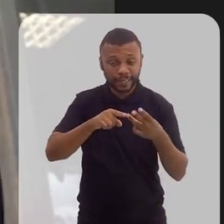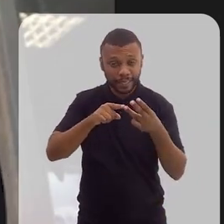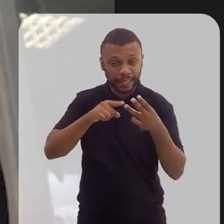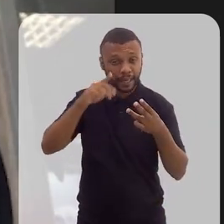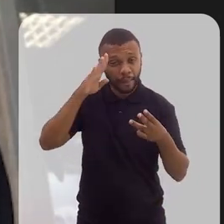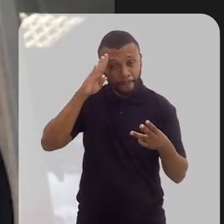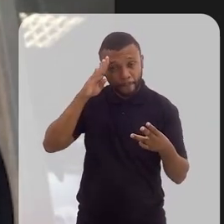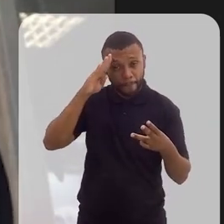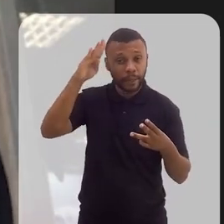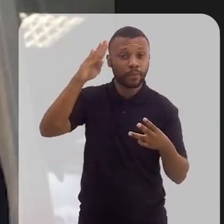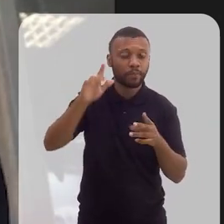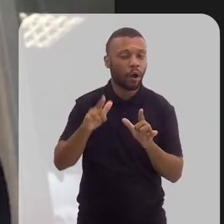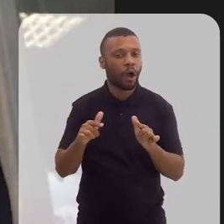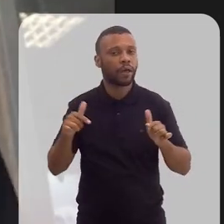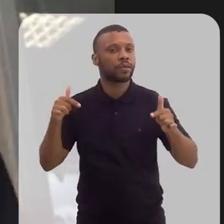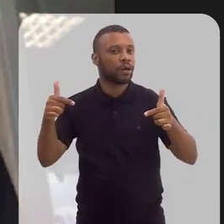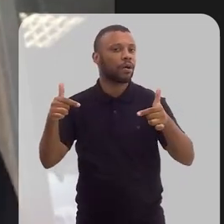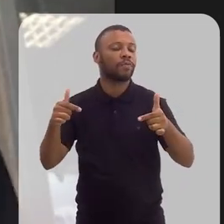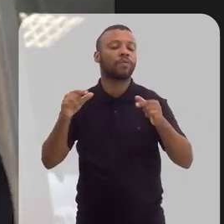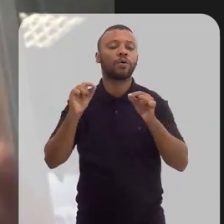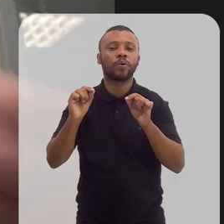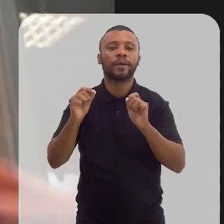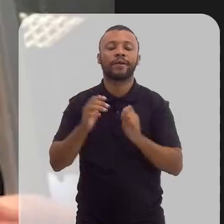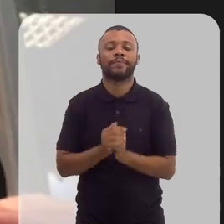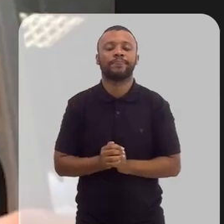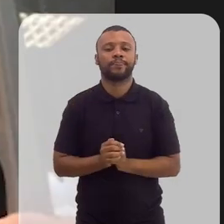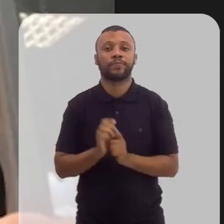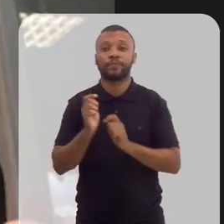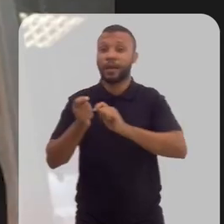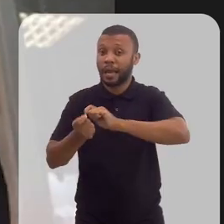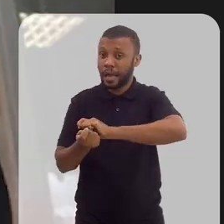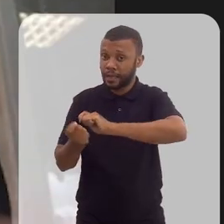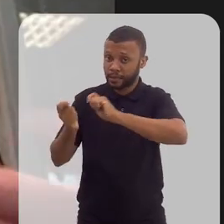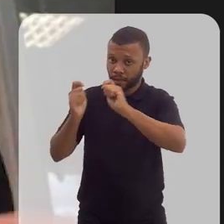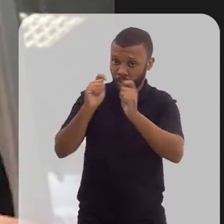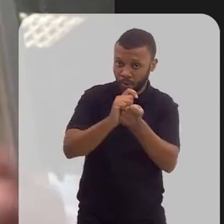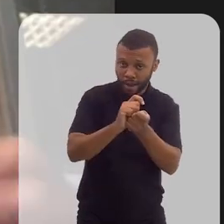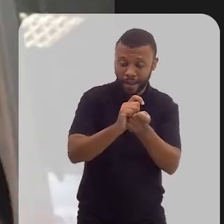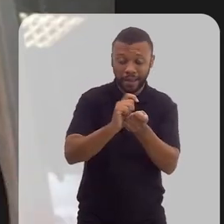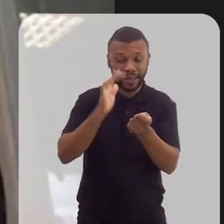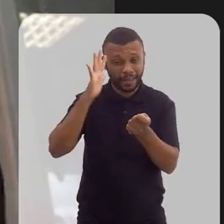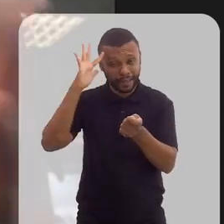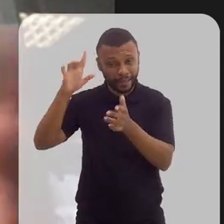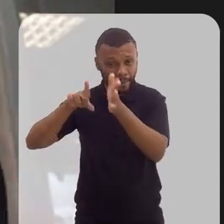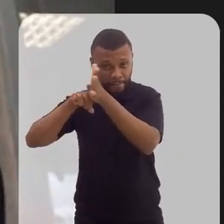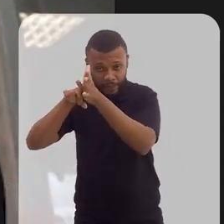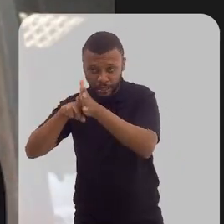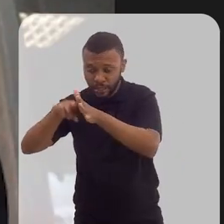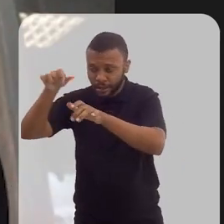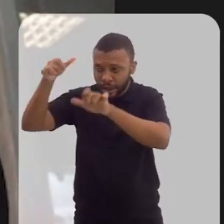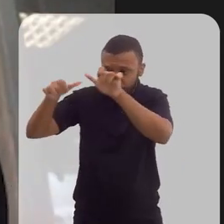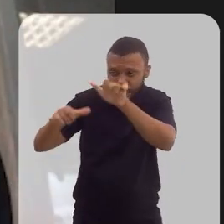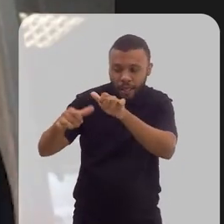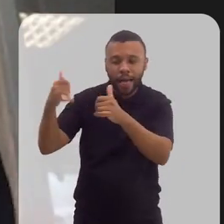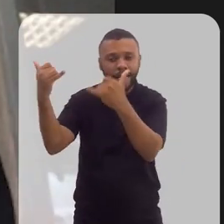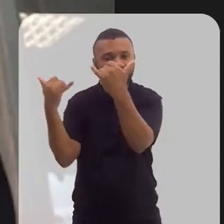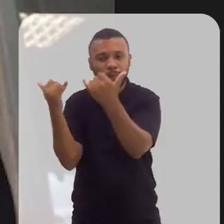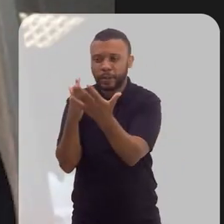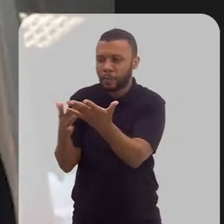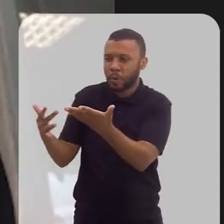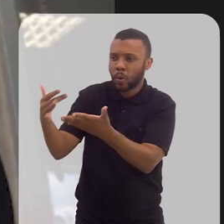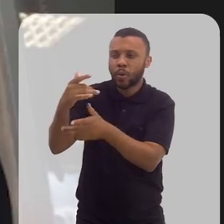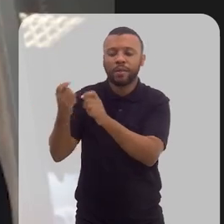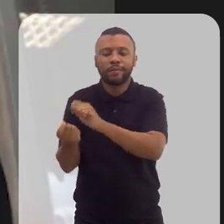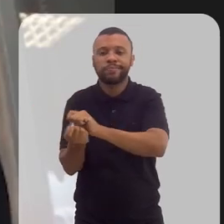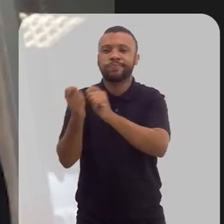grande ação foi traduzir isso na forma de uma cartilha, vamos chamar assim,